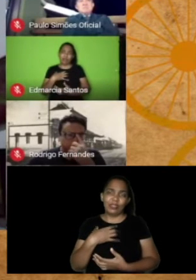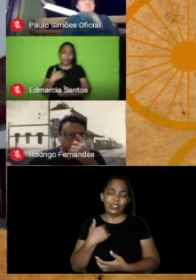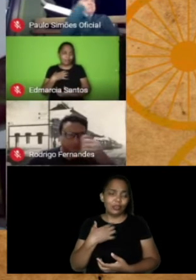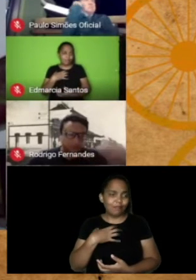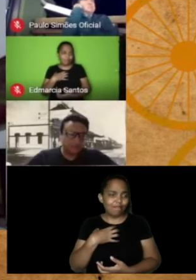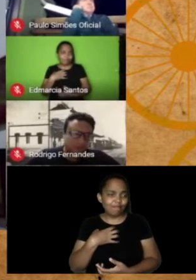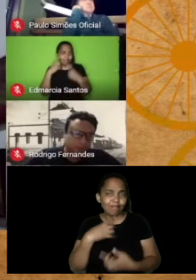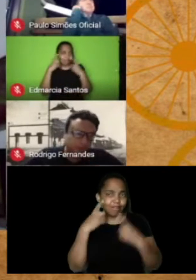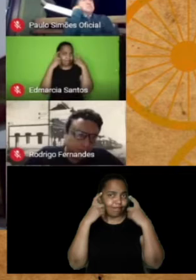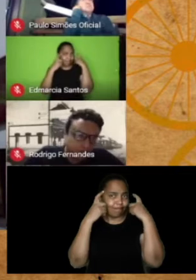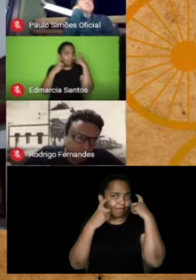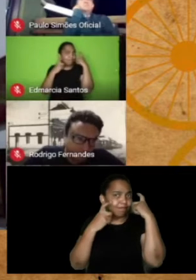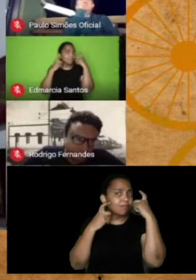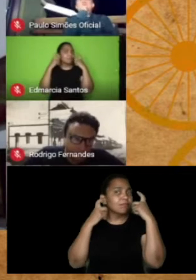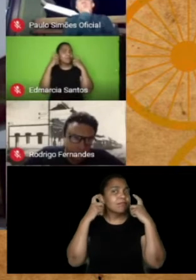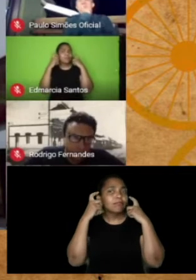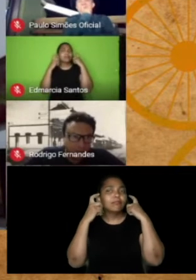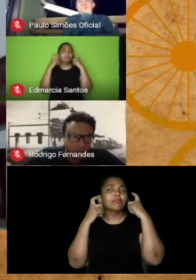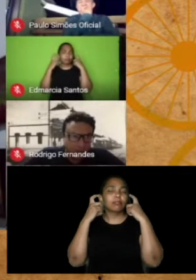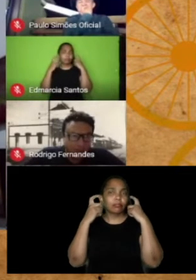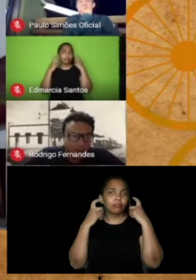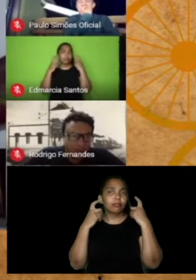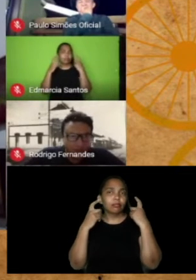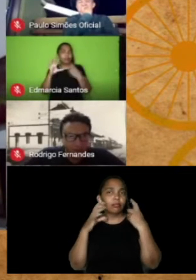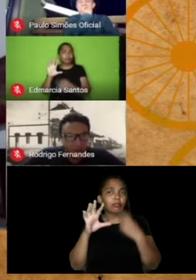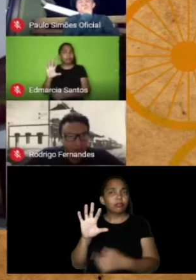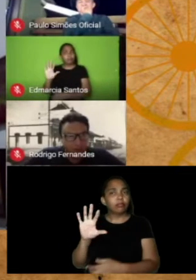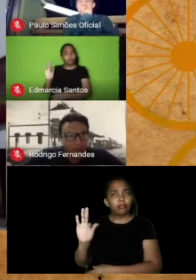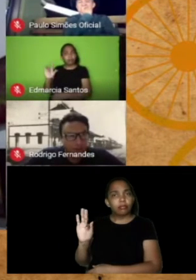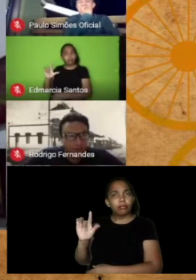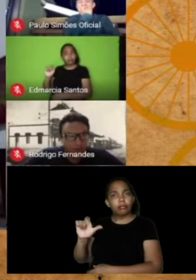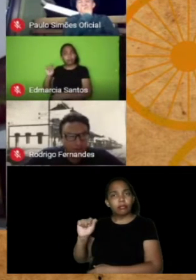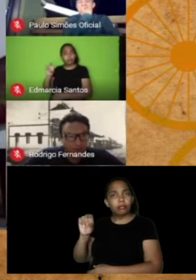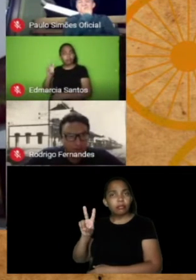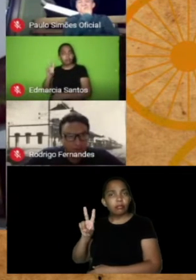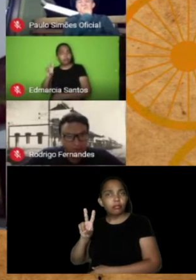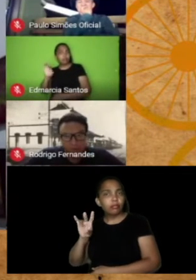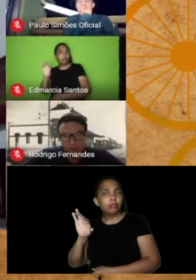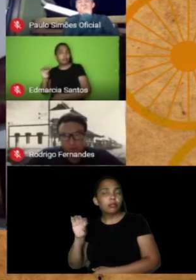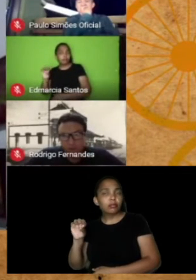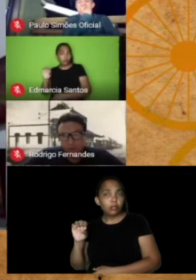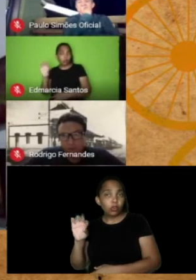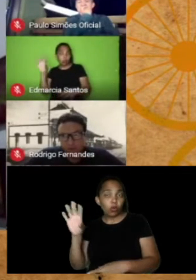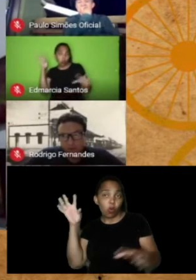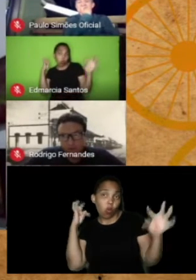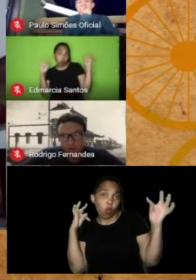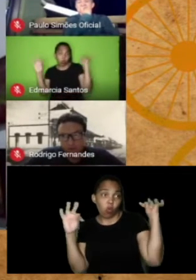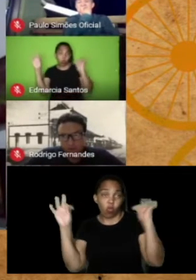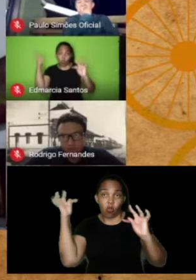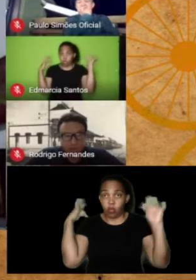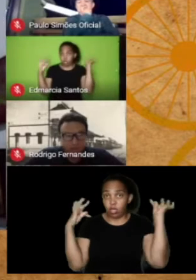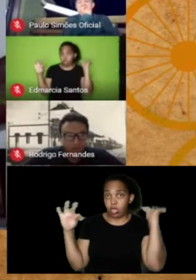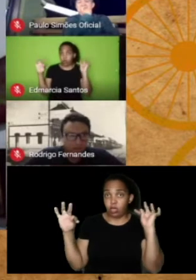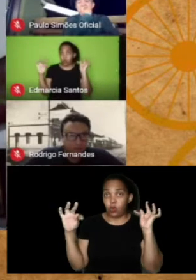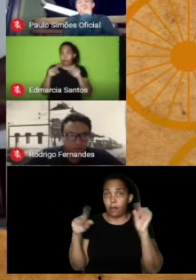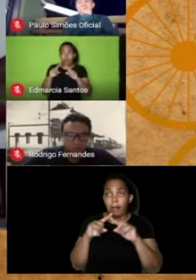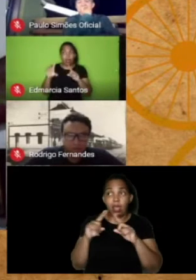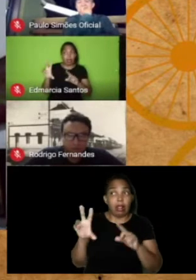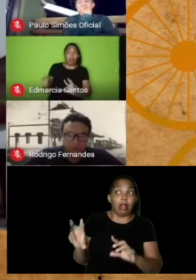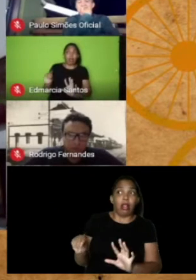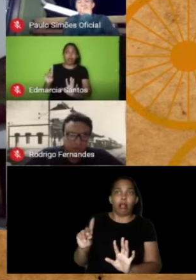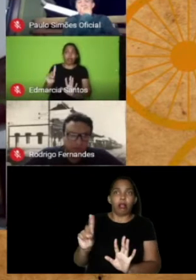uma preocupação, Flávio, com a questão do turismo não negativa. Eu acho que o